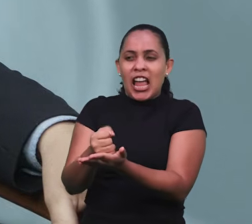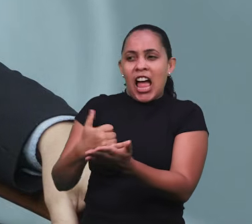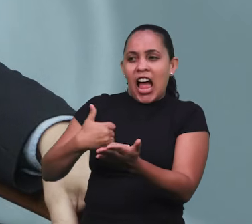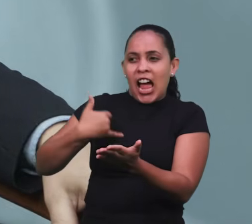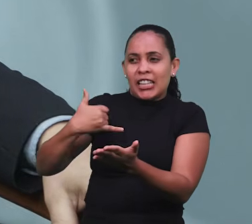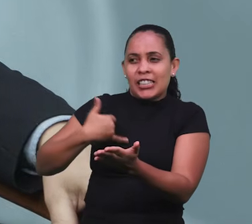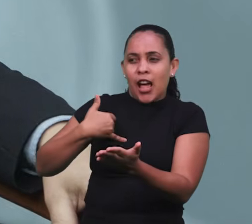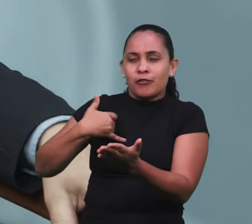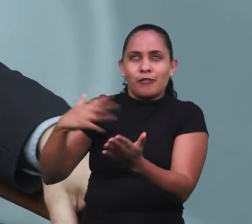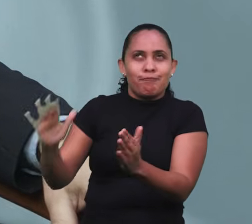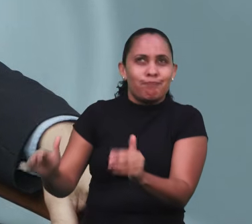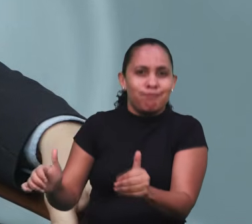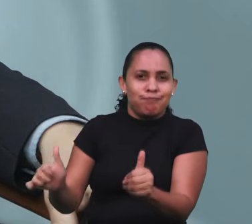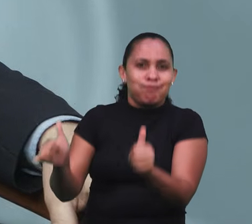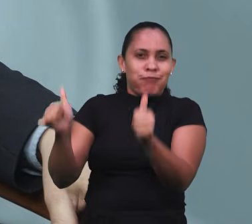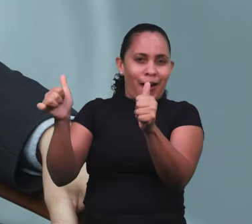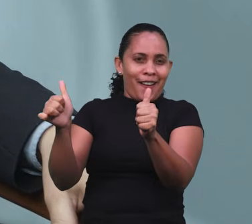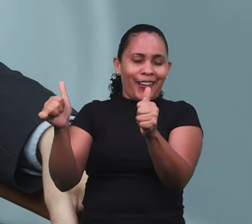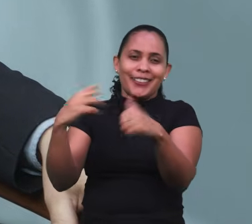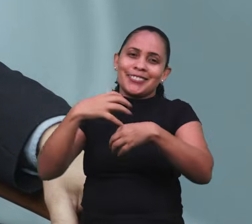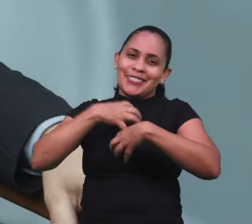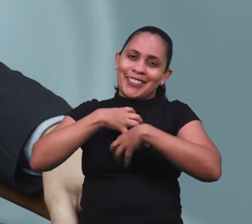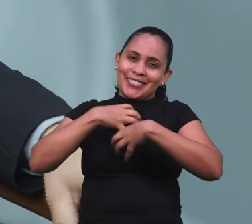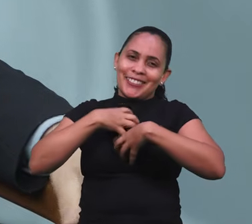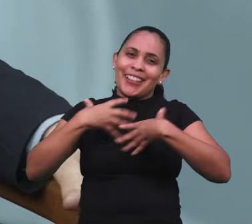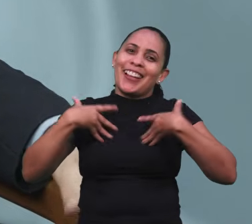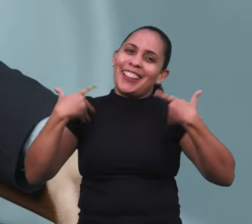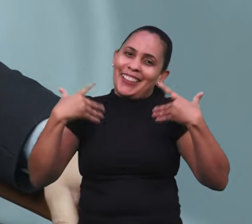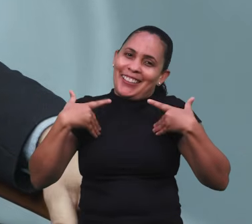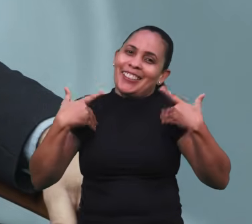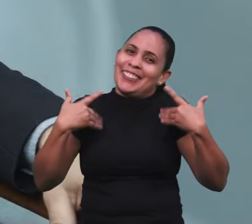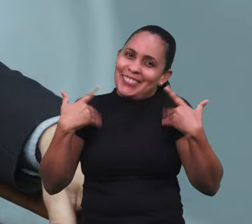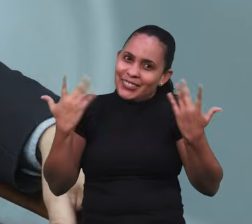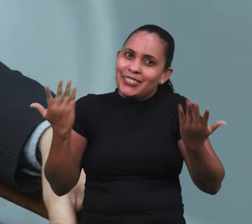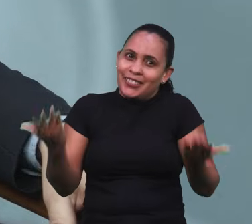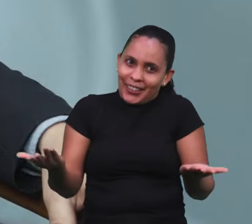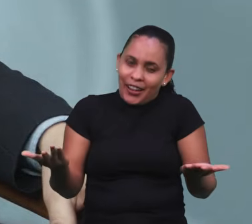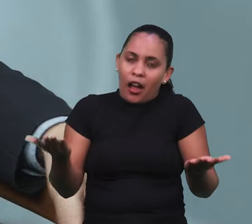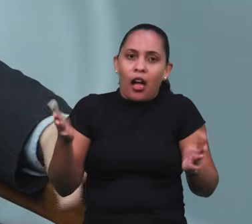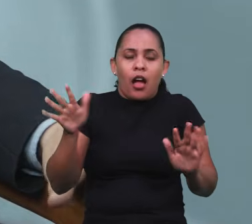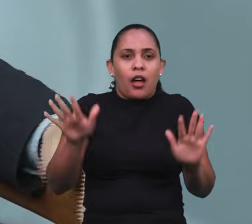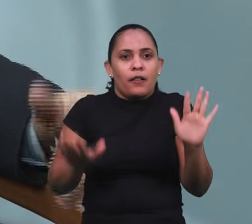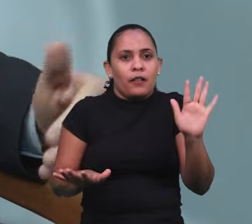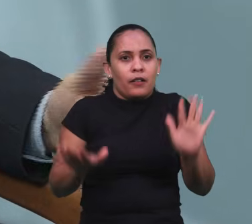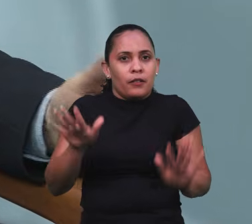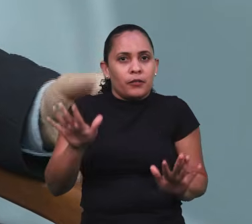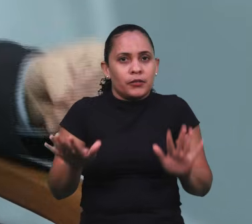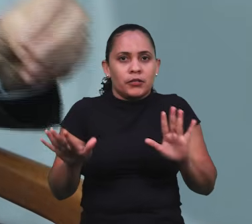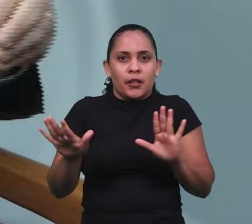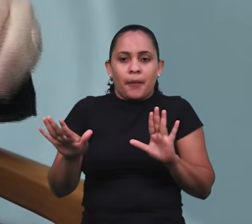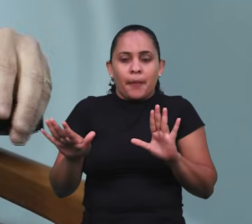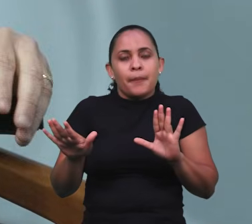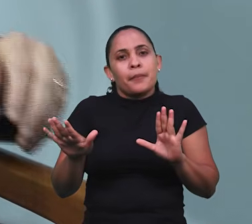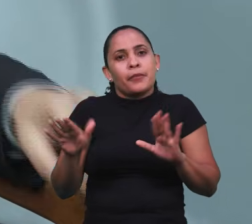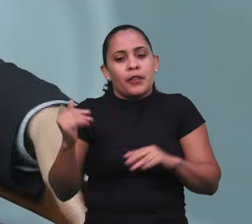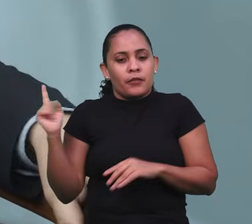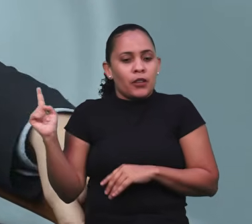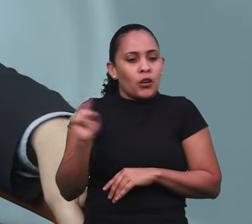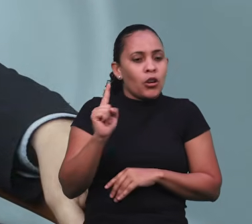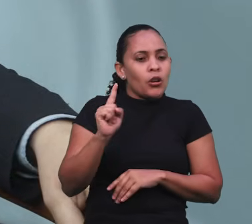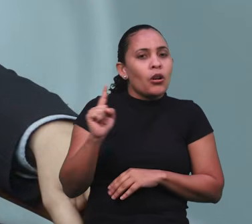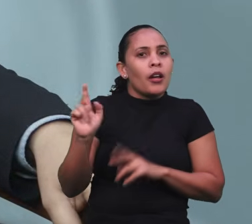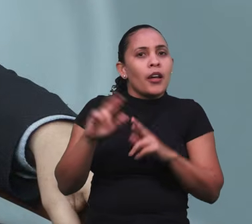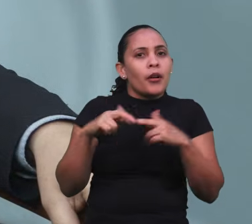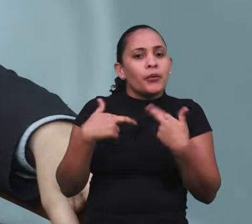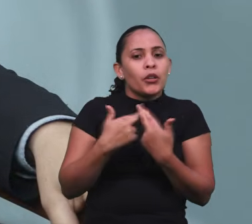Melhor Idade. Como é maravilhoso a gente contemplar essa alegria dos irmãos e o amor. Mesmo alguns passaram por ali,